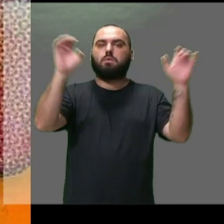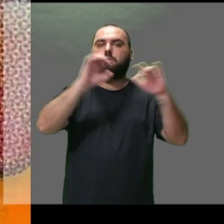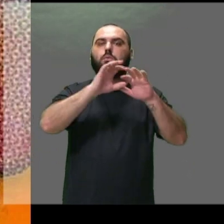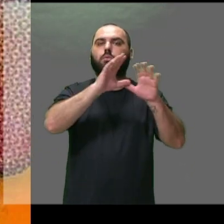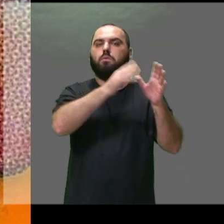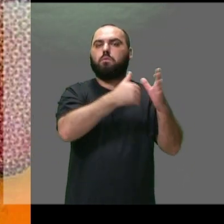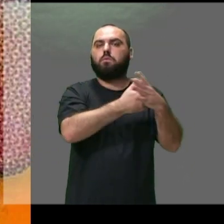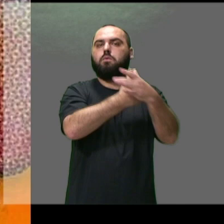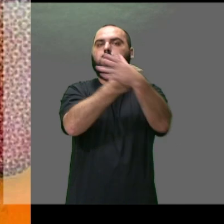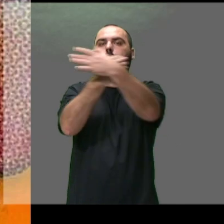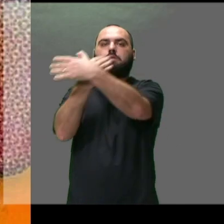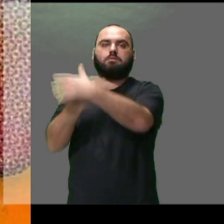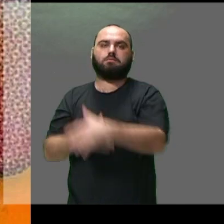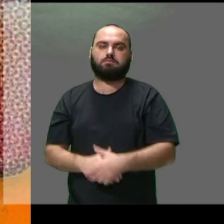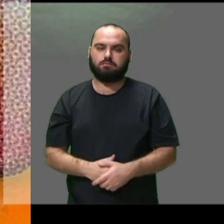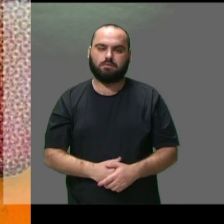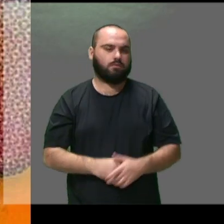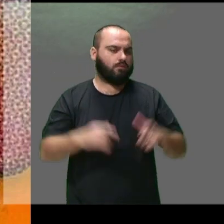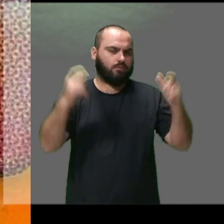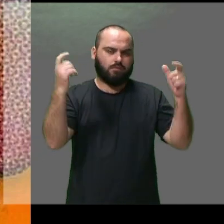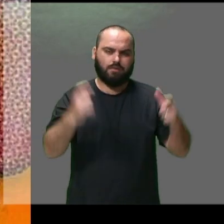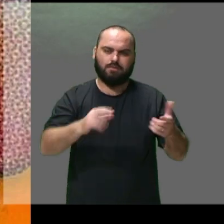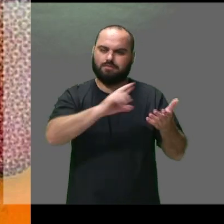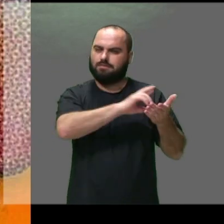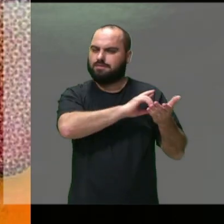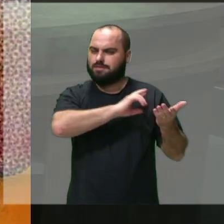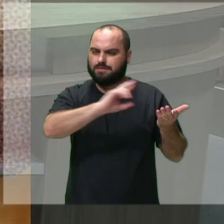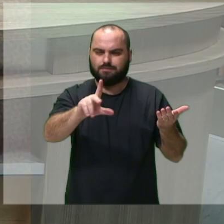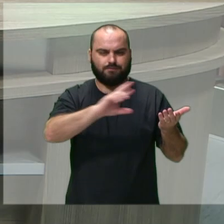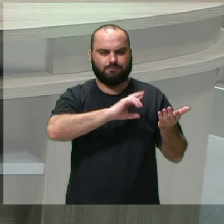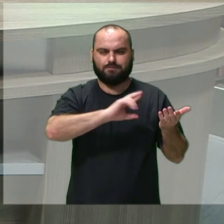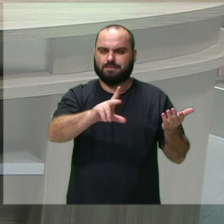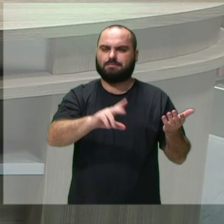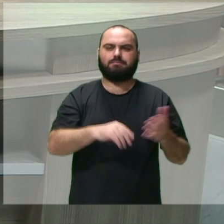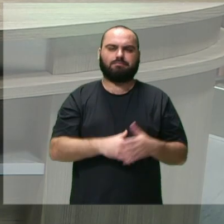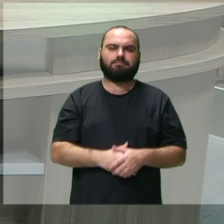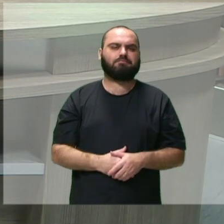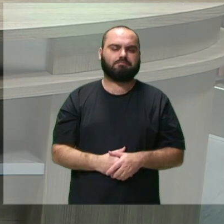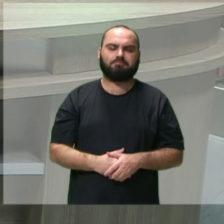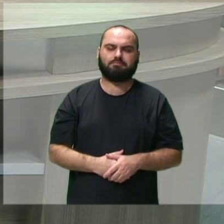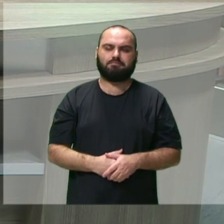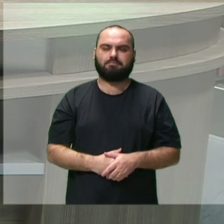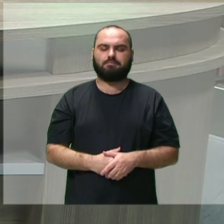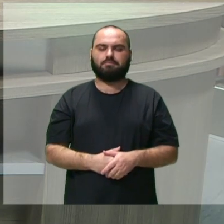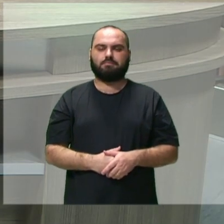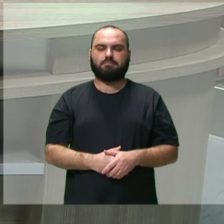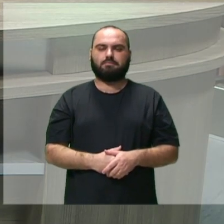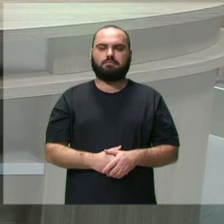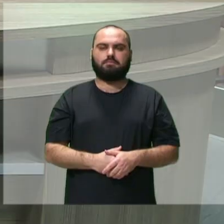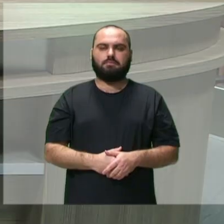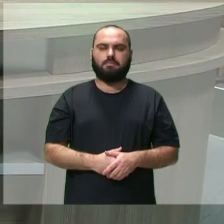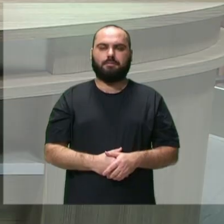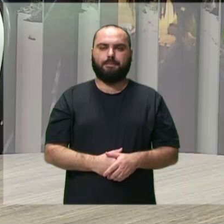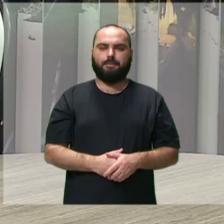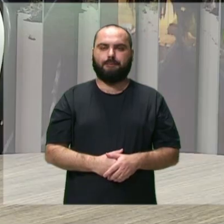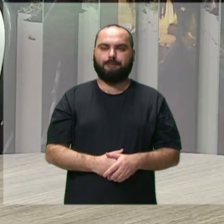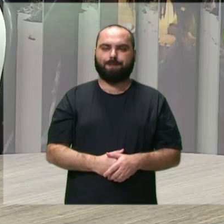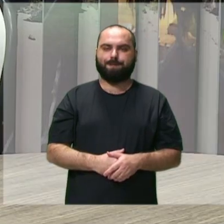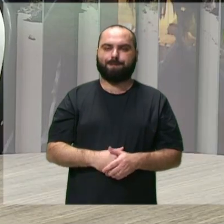outro ambiente, numa outra situação. Enfim, se você observar, eu não busco